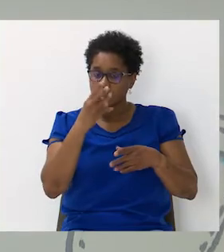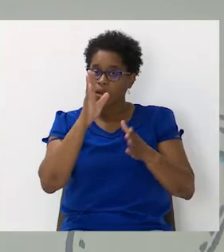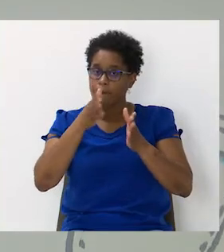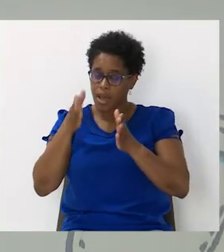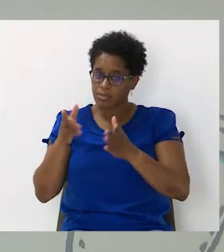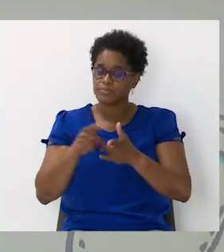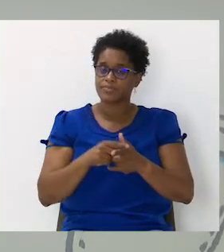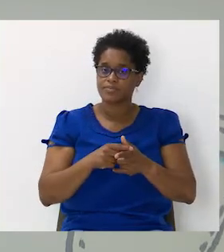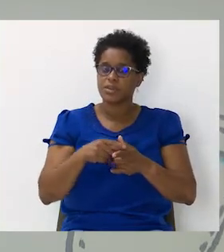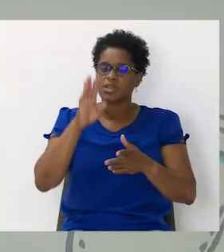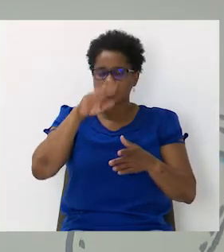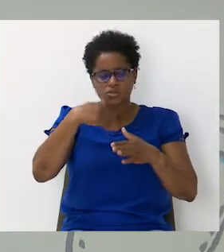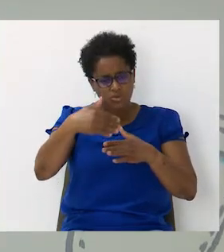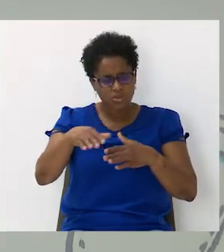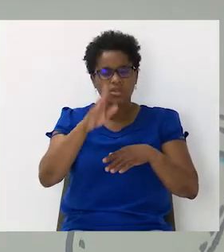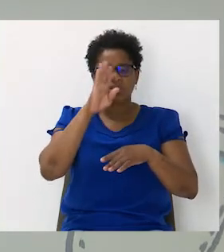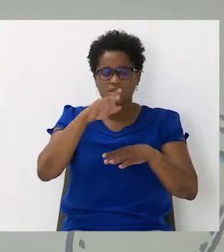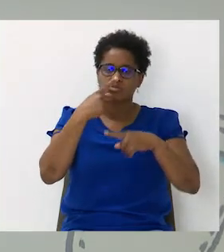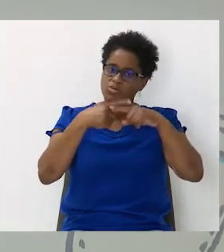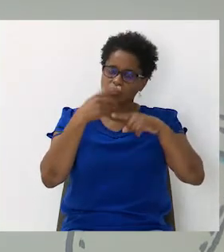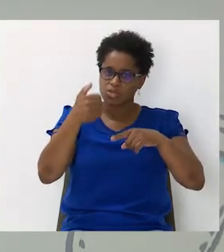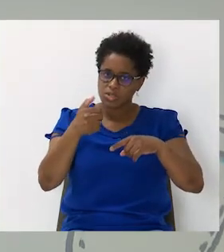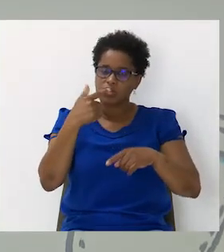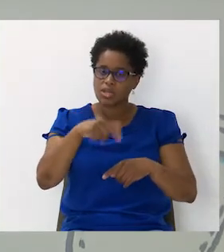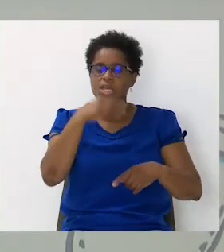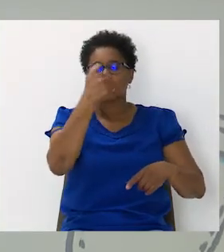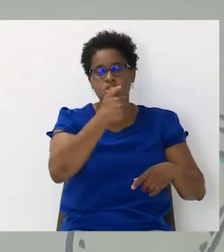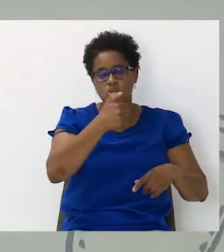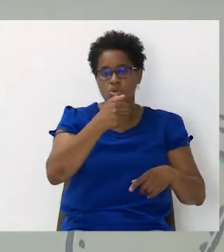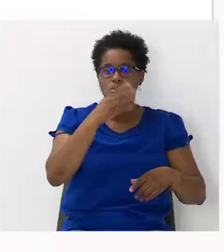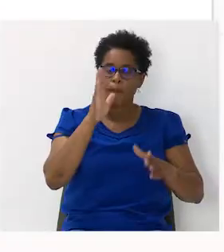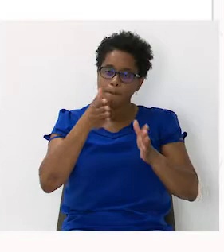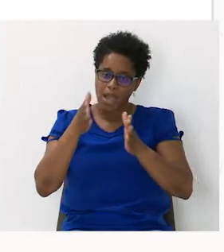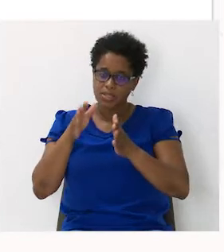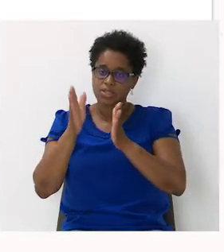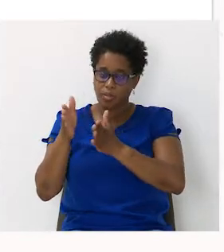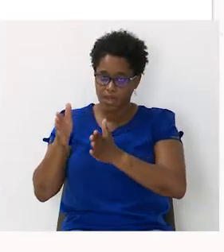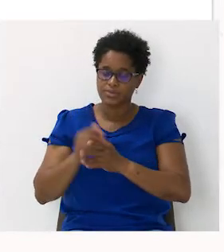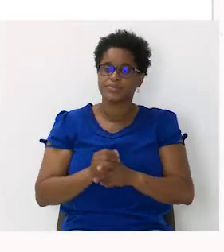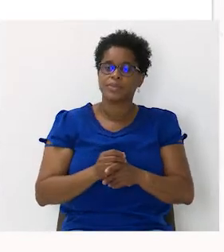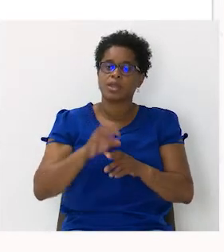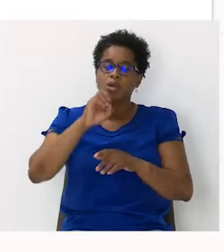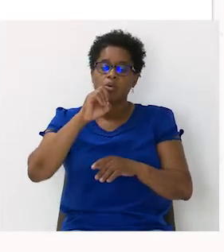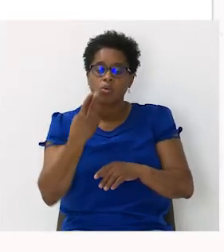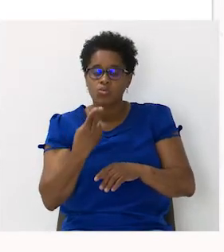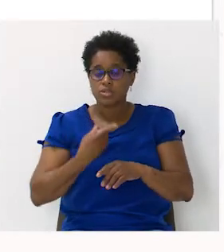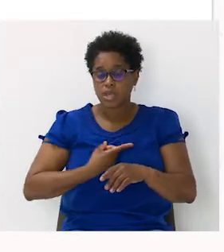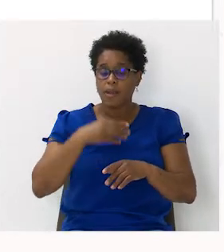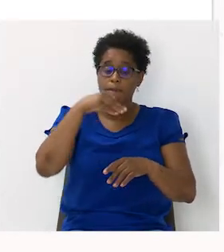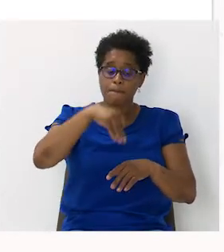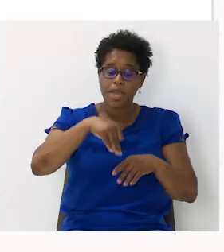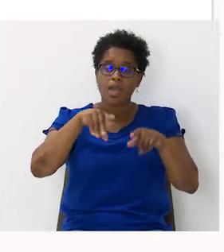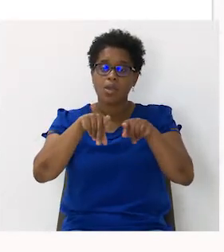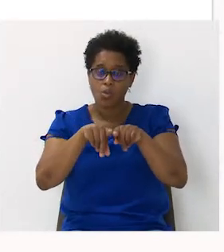Assim sucessivamente, se for multiplicar por 5, vamos ter 5 partes. Ou seja, P é igual